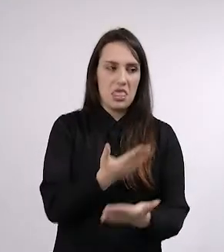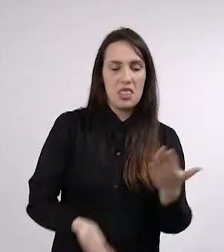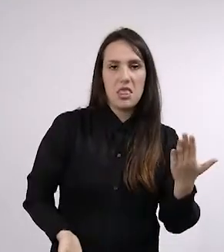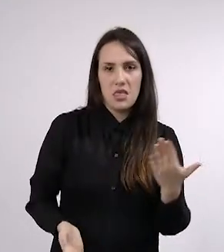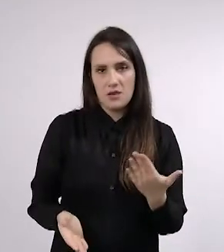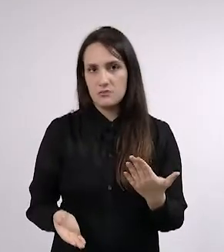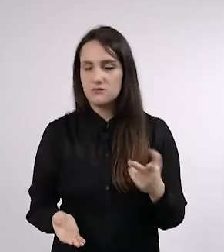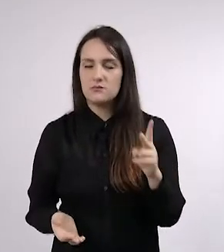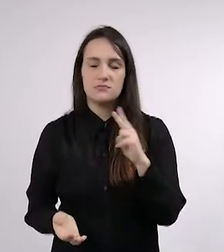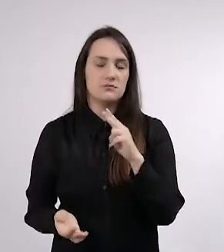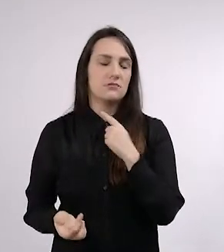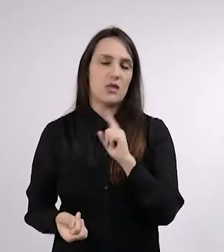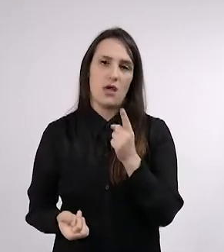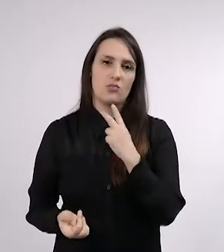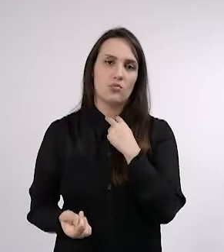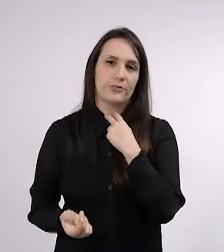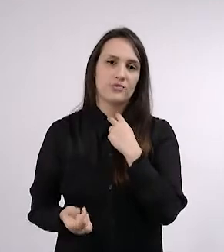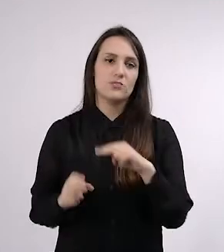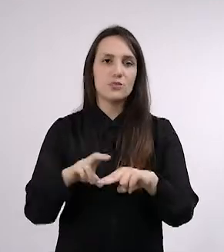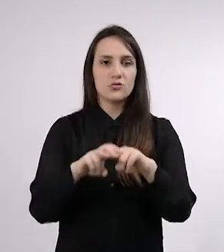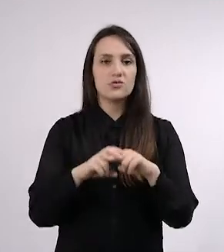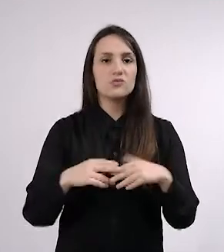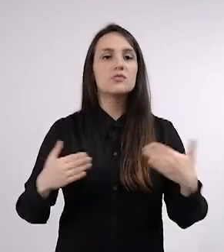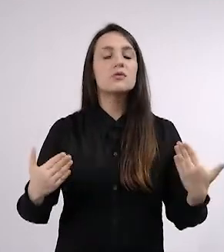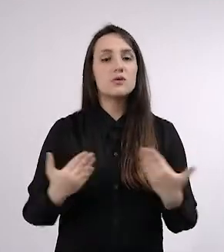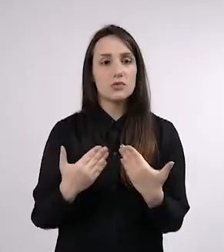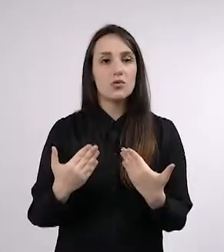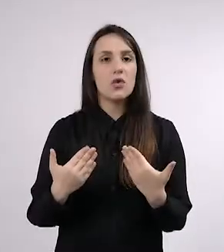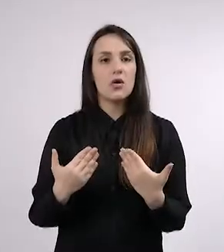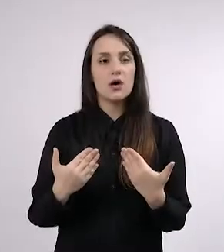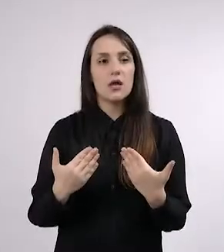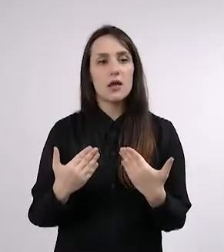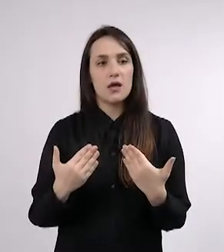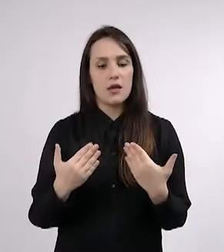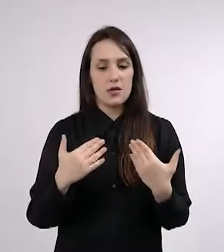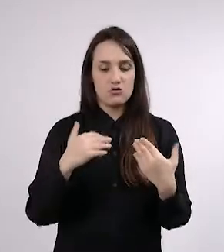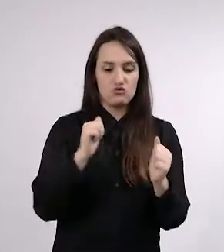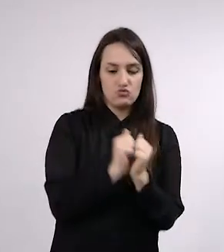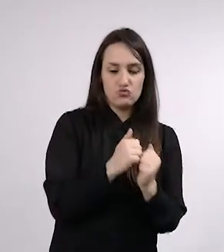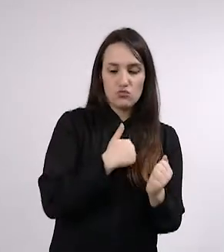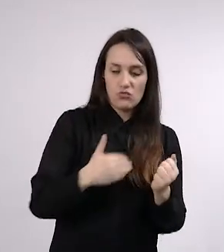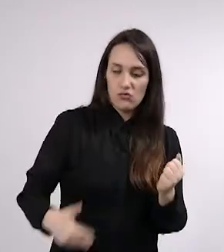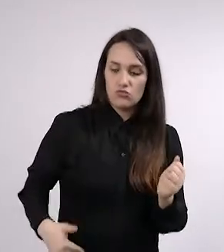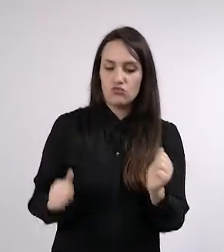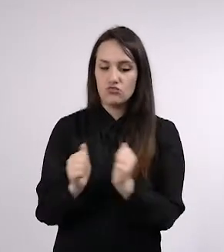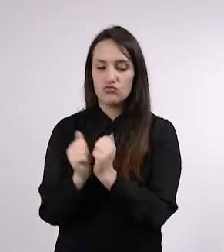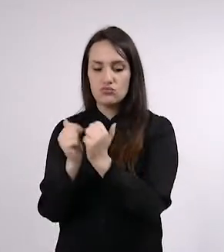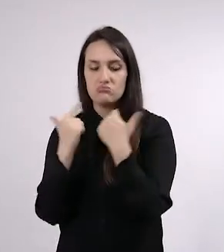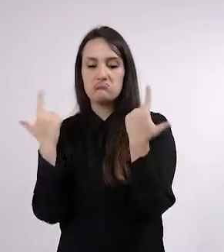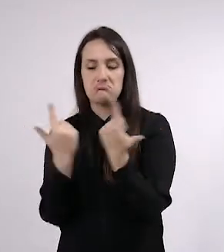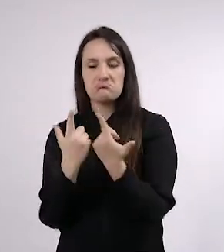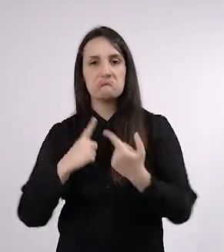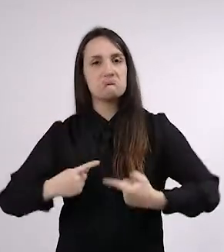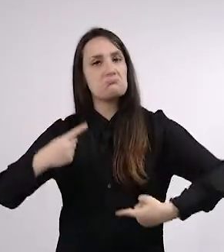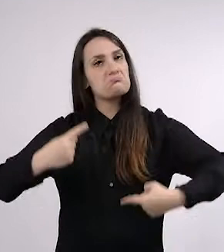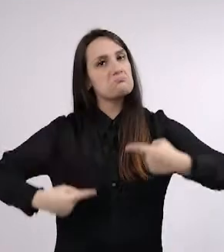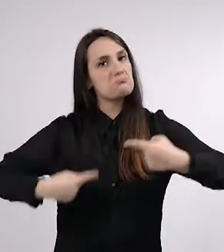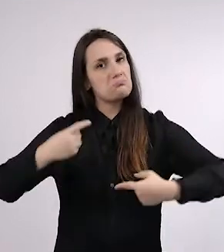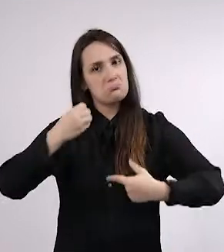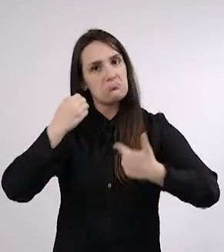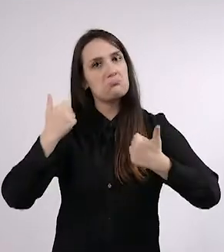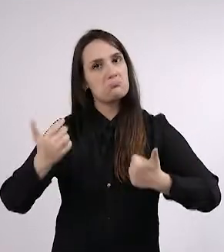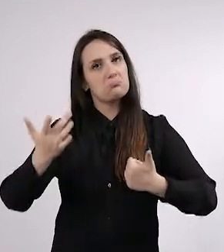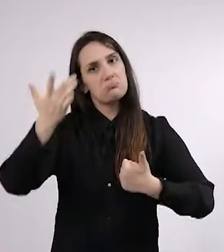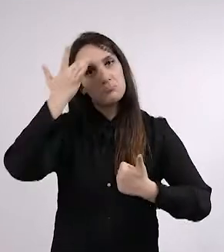perdendo o recurso de uma maneira ineficiente. Eu acho que essa diretriz central e a Assembleia têm tido a grandeza de um debate muito profundo